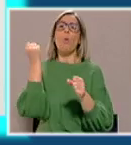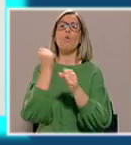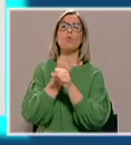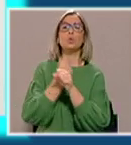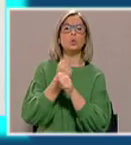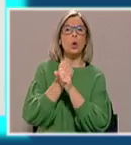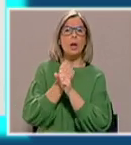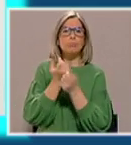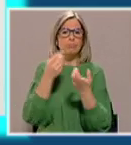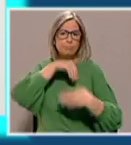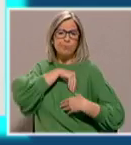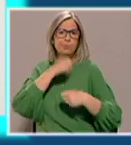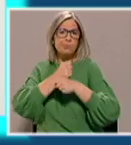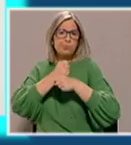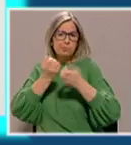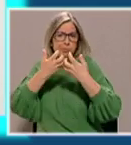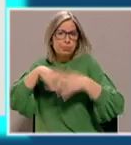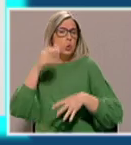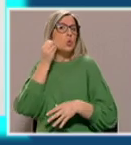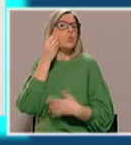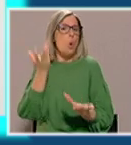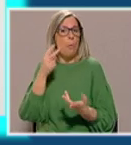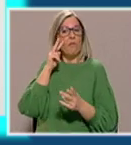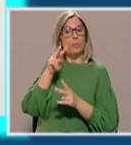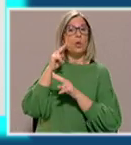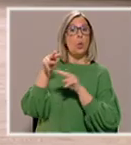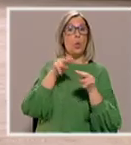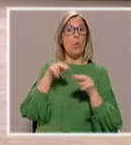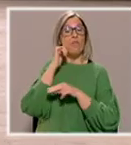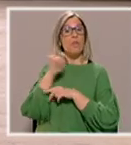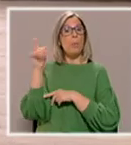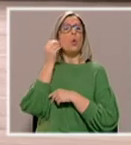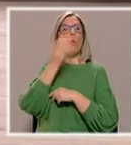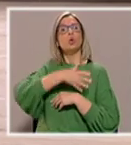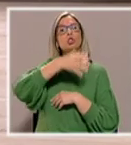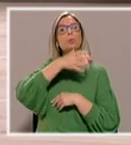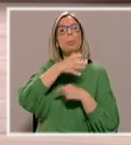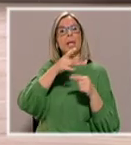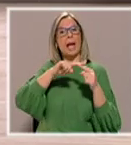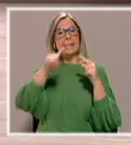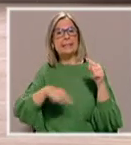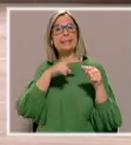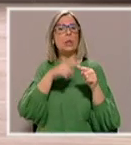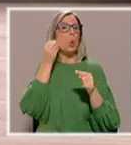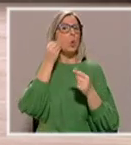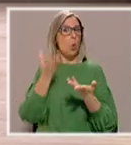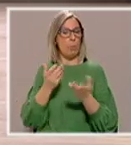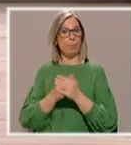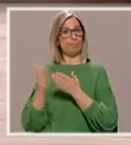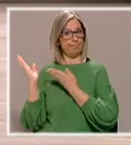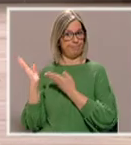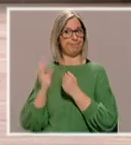começar com um vídeo que mostra então as etapas de um ciclo cardíaco. Fica então atento ao vídeo que vou colocar.